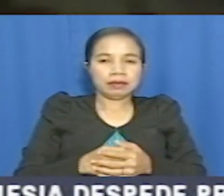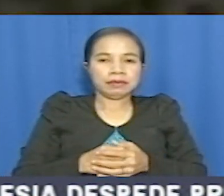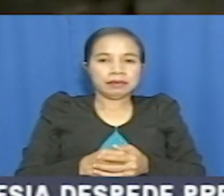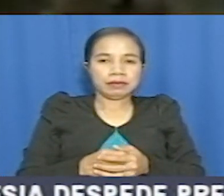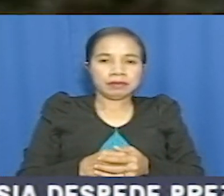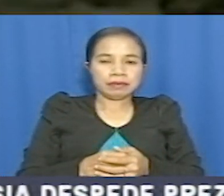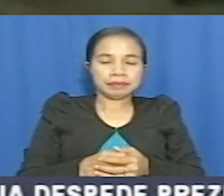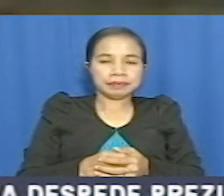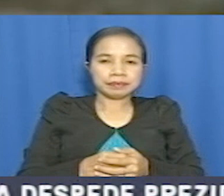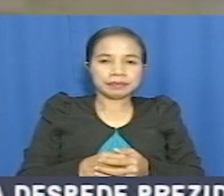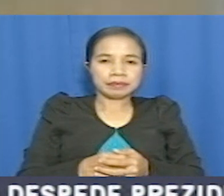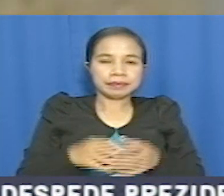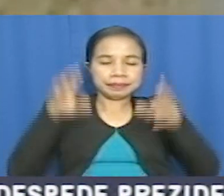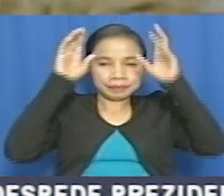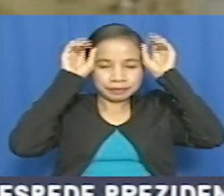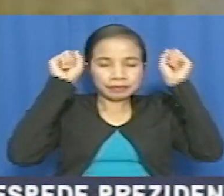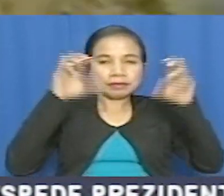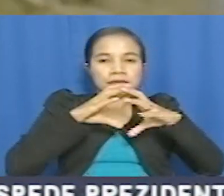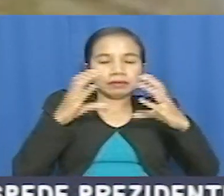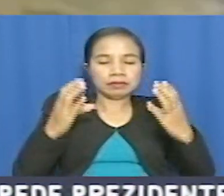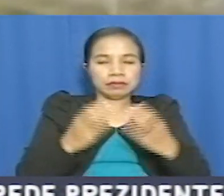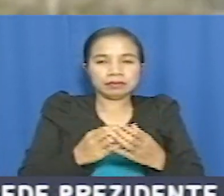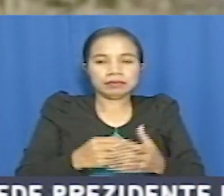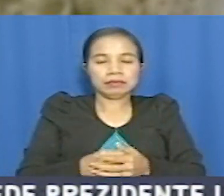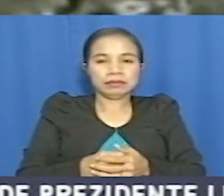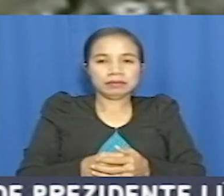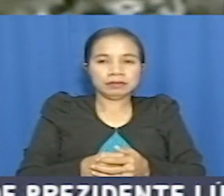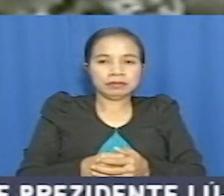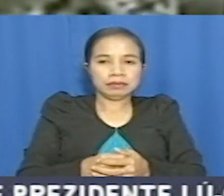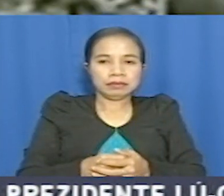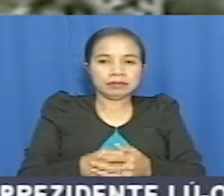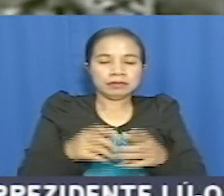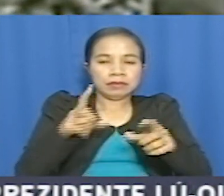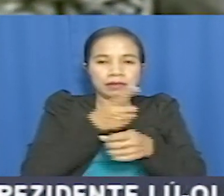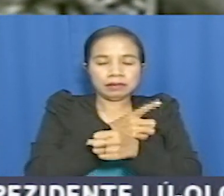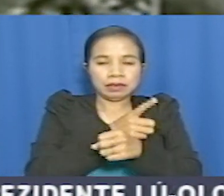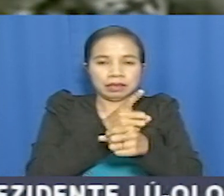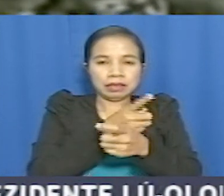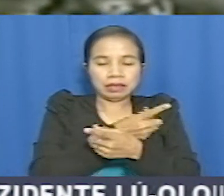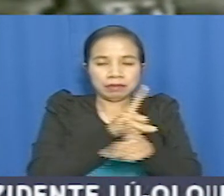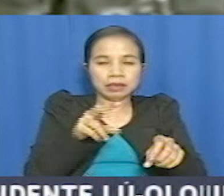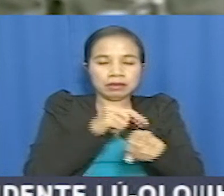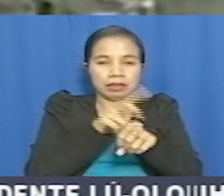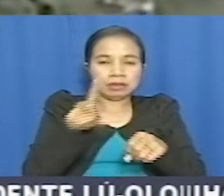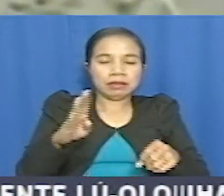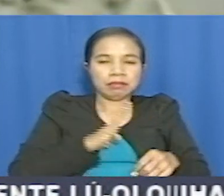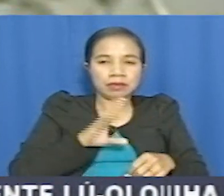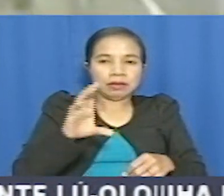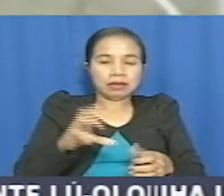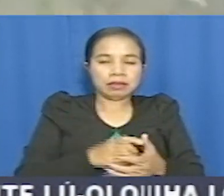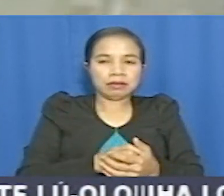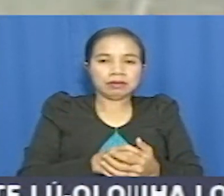Berdu, atual presidente Conselho Combatentes Libertação Nacional Baucau, no veteranos Tomé Lemos